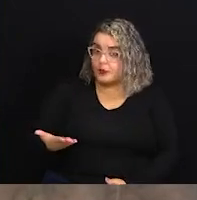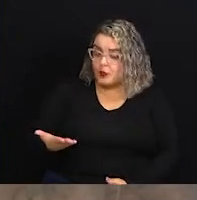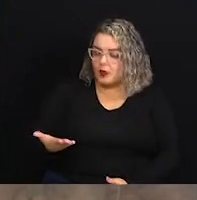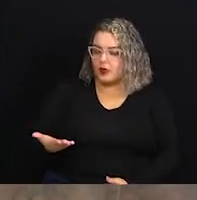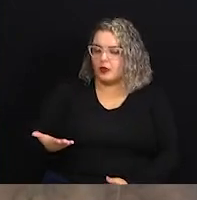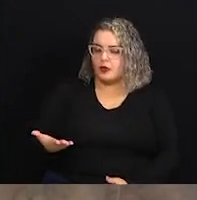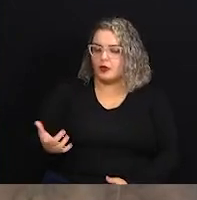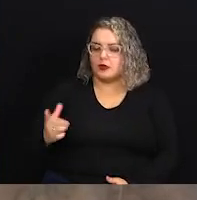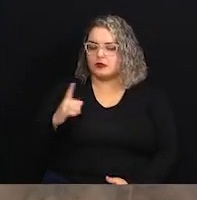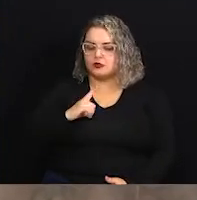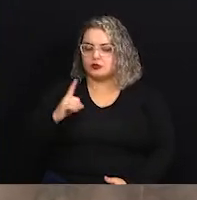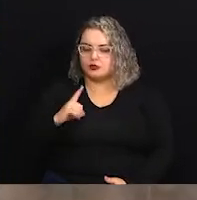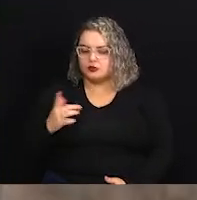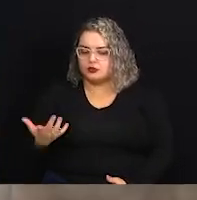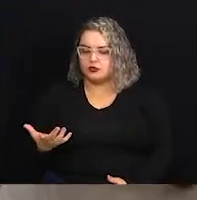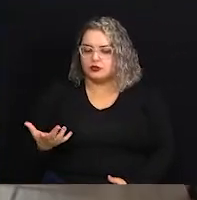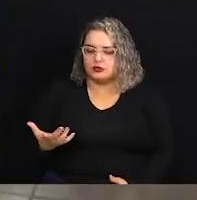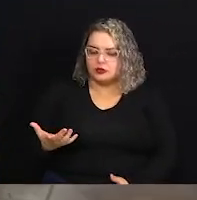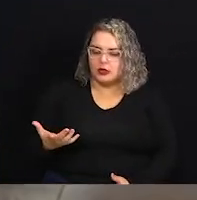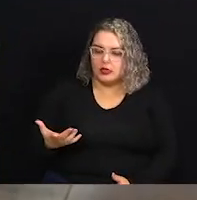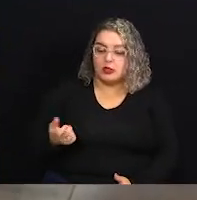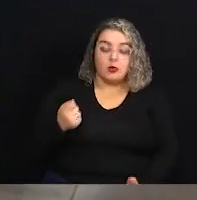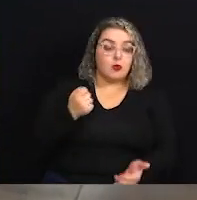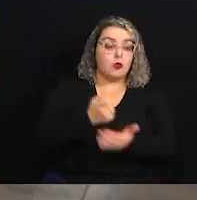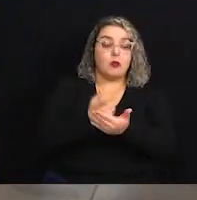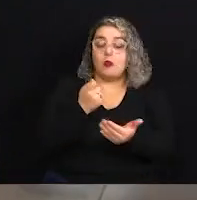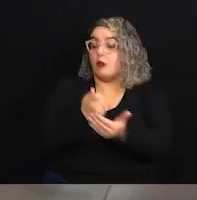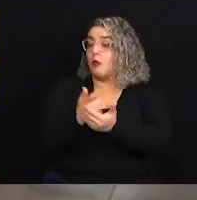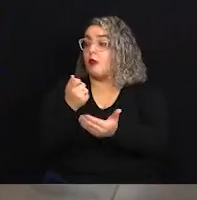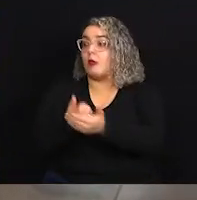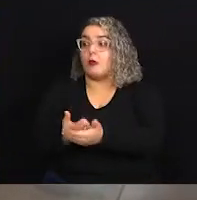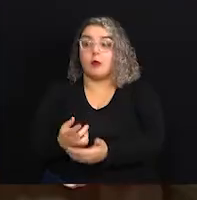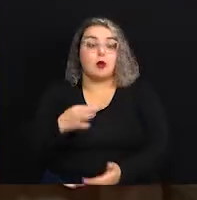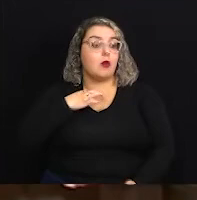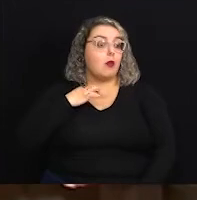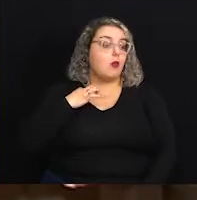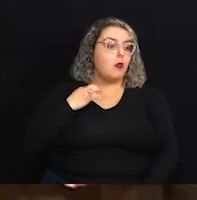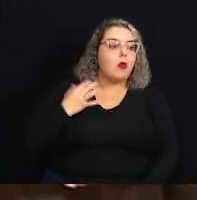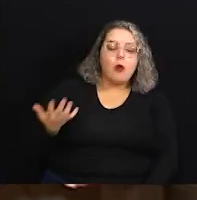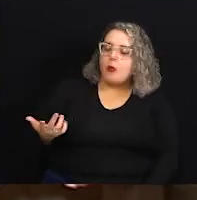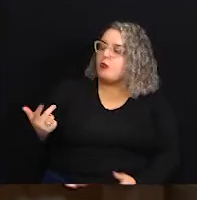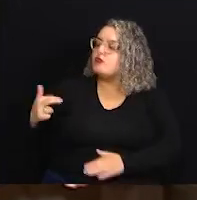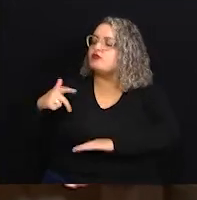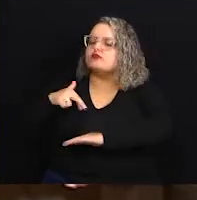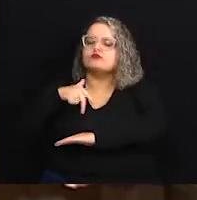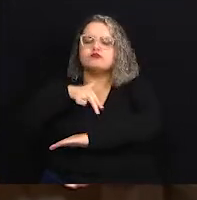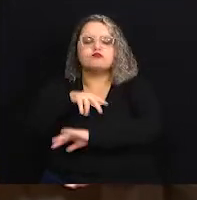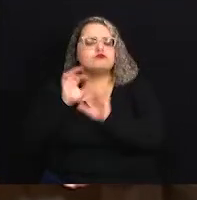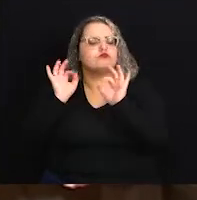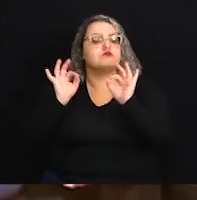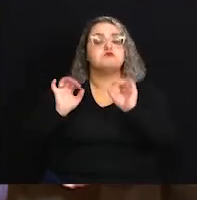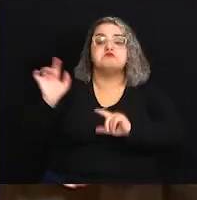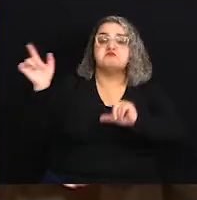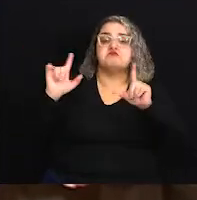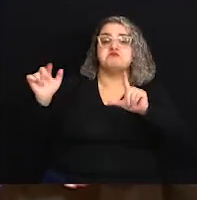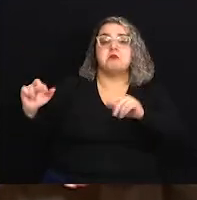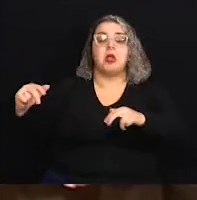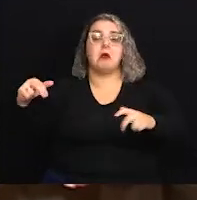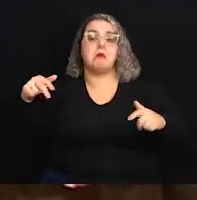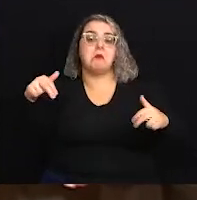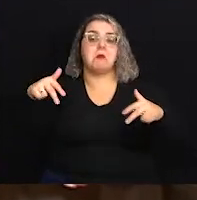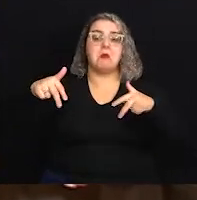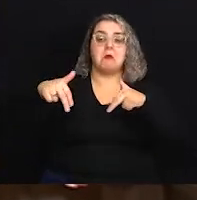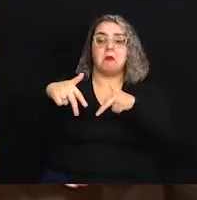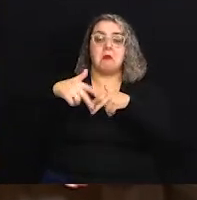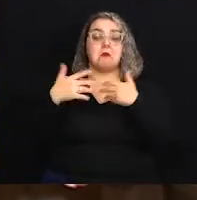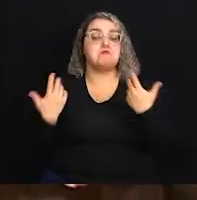gente tem um impulso maior em comprar roupas que estão na moda ou que a gente vê na televisão, em